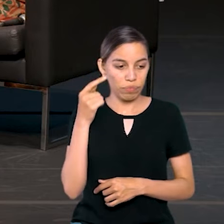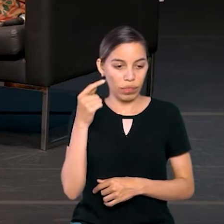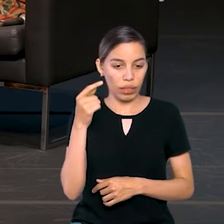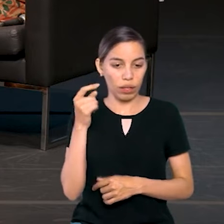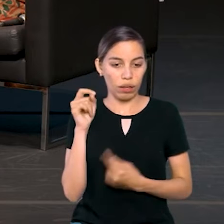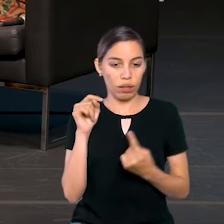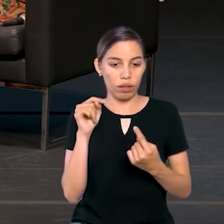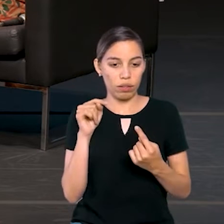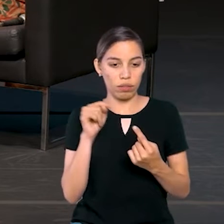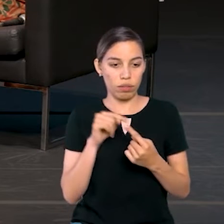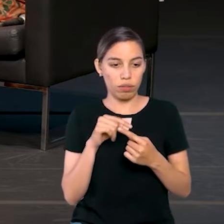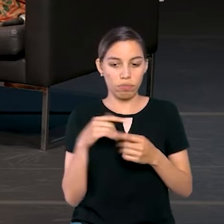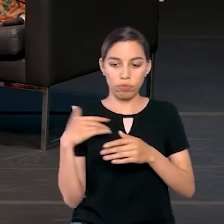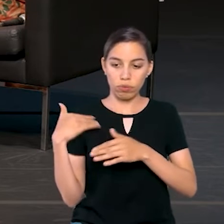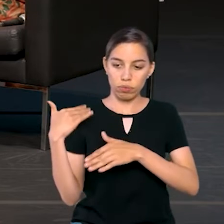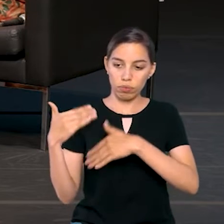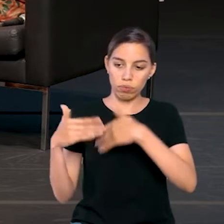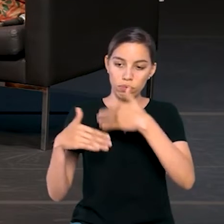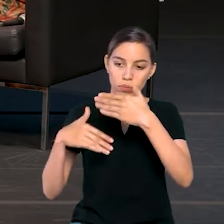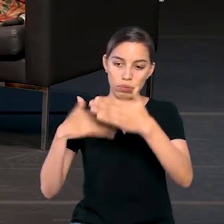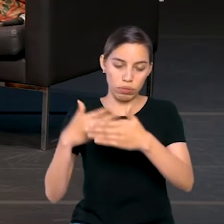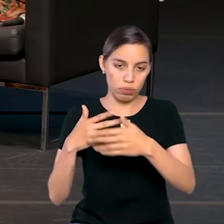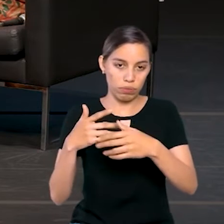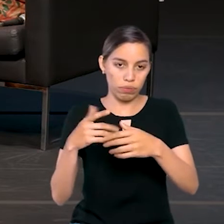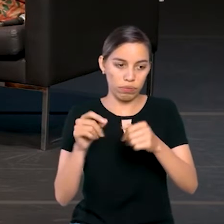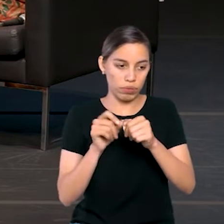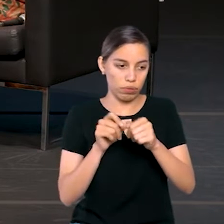isolou a convivência dessas pessoas,